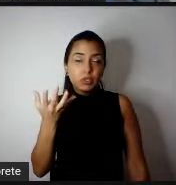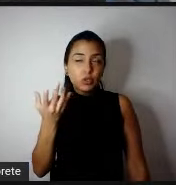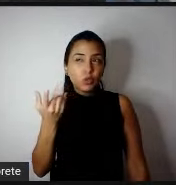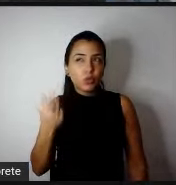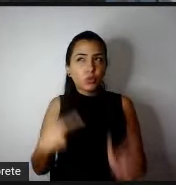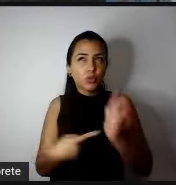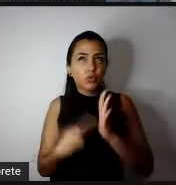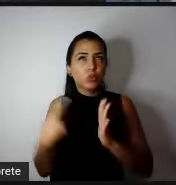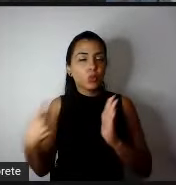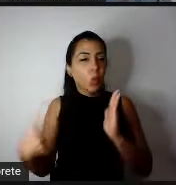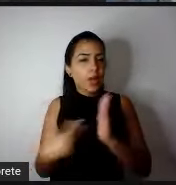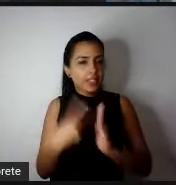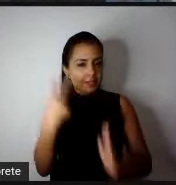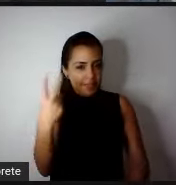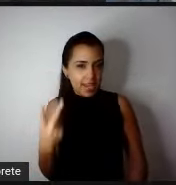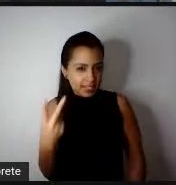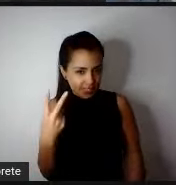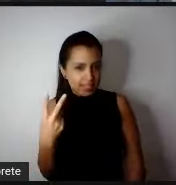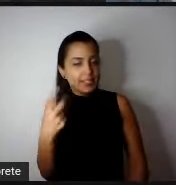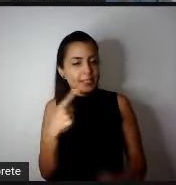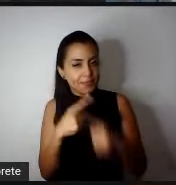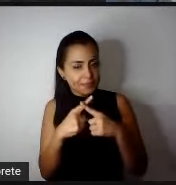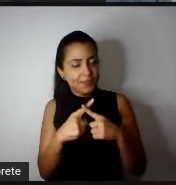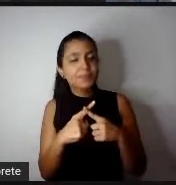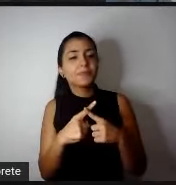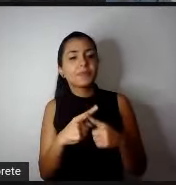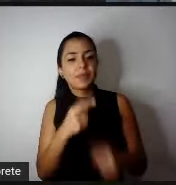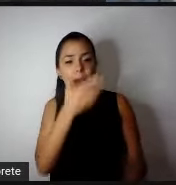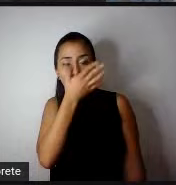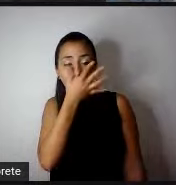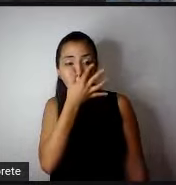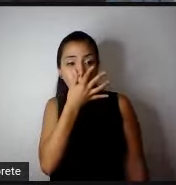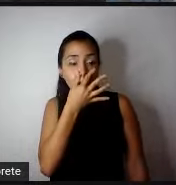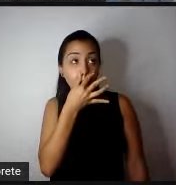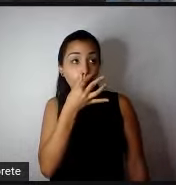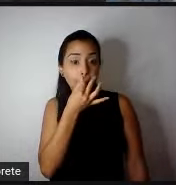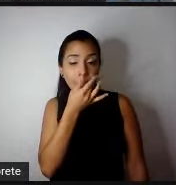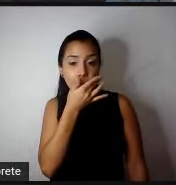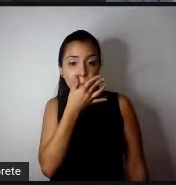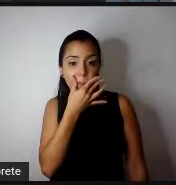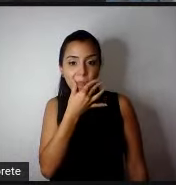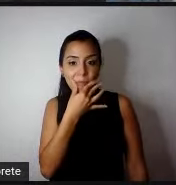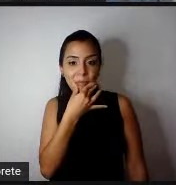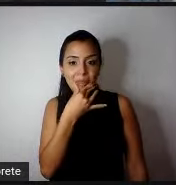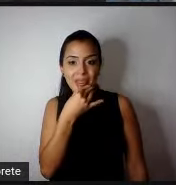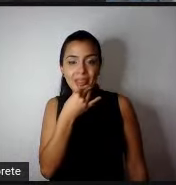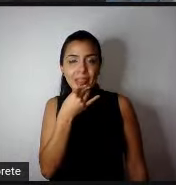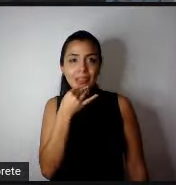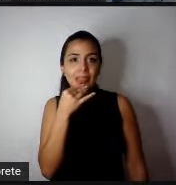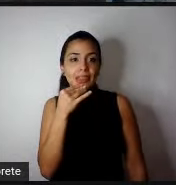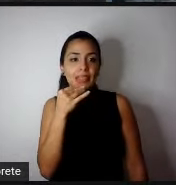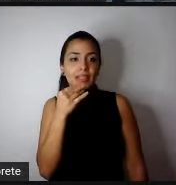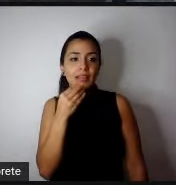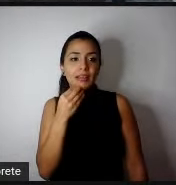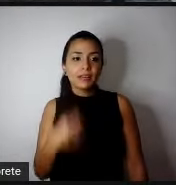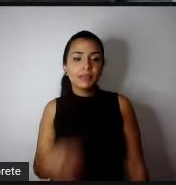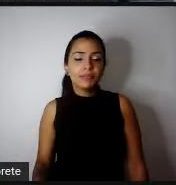vezes assim, a toque de caixa assim, o negócio de fazer, me lembra a Cláudia, assim,